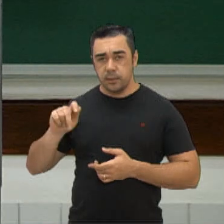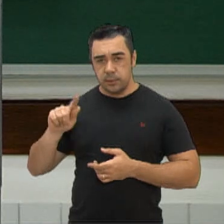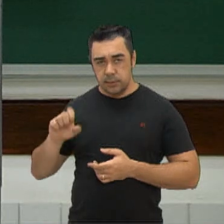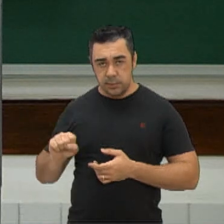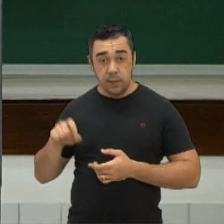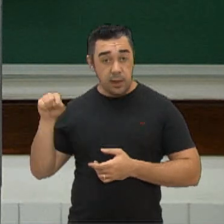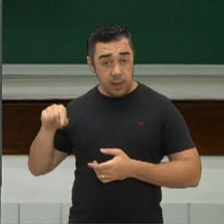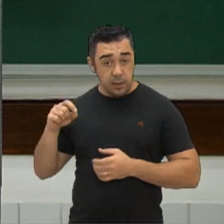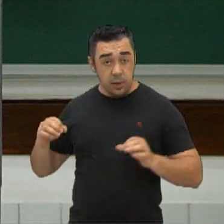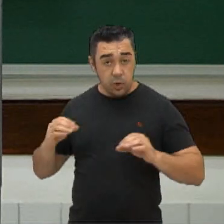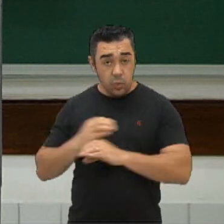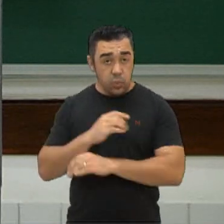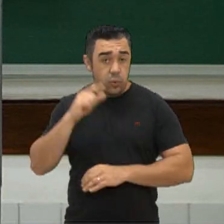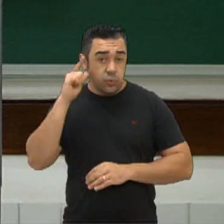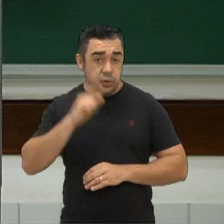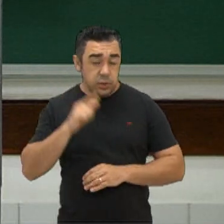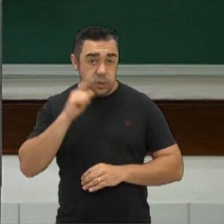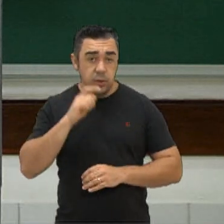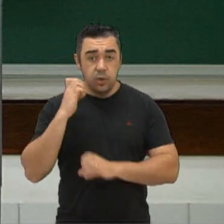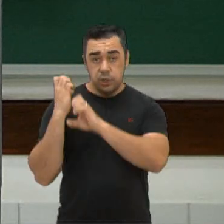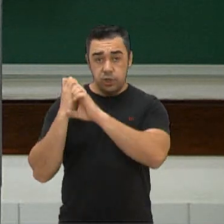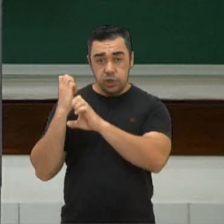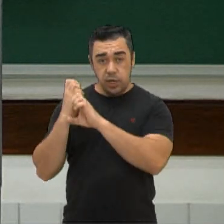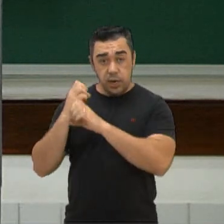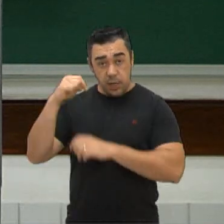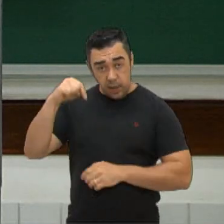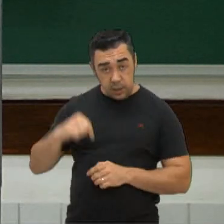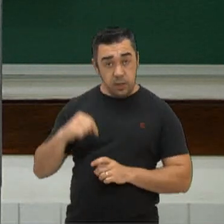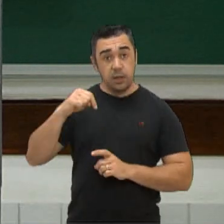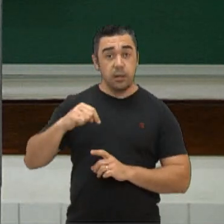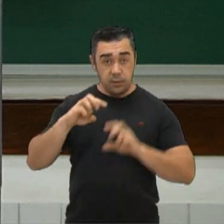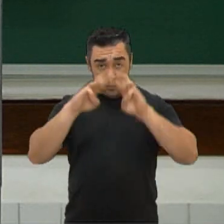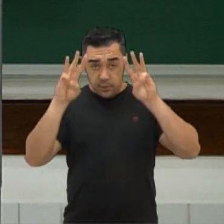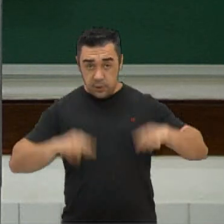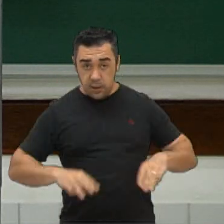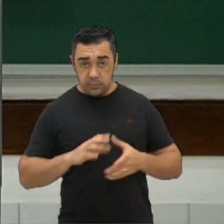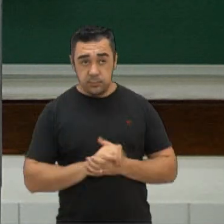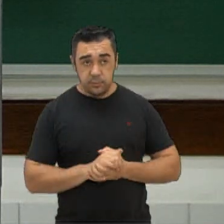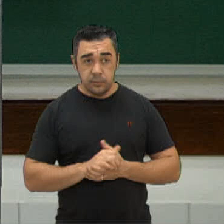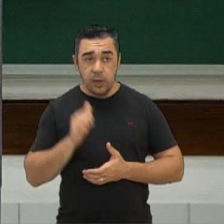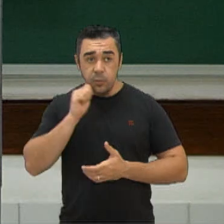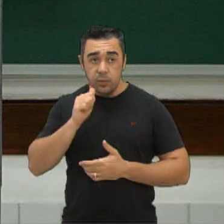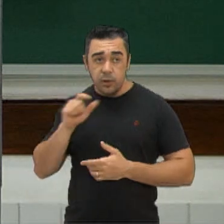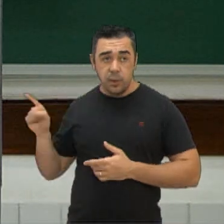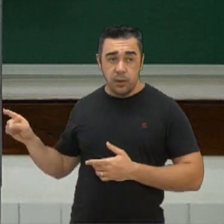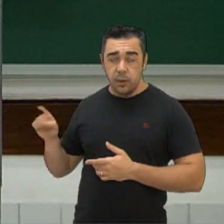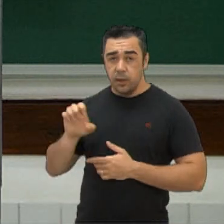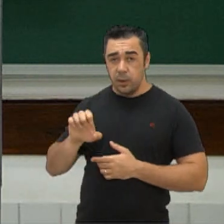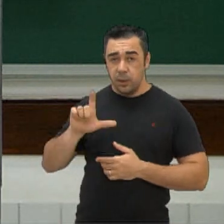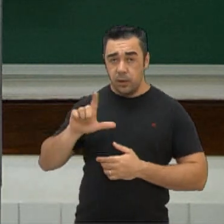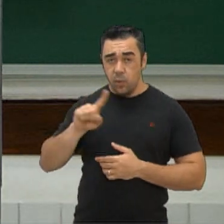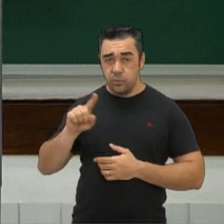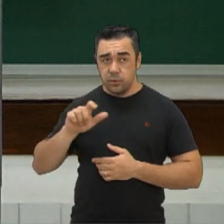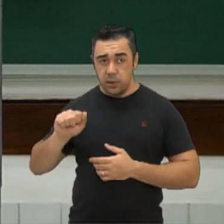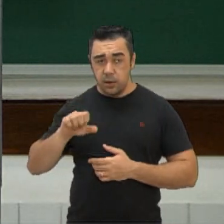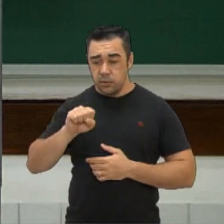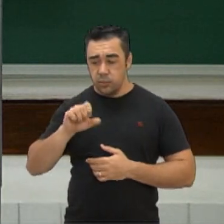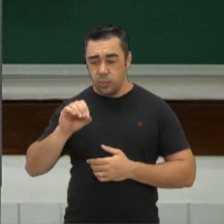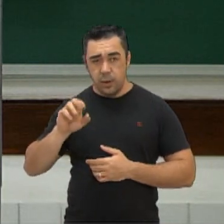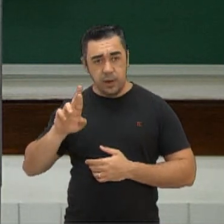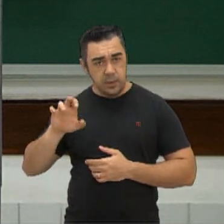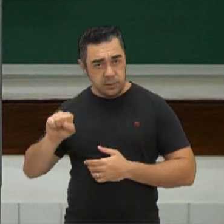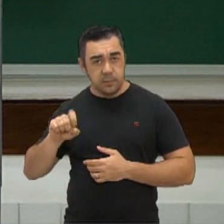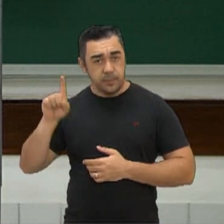aqui na Universidade Federal do Paraná. Elza Soares, uma grande cantora da música popular brasileira. São figuras